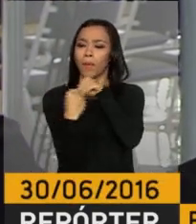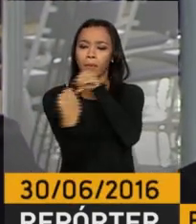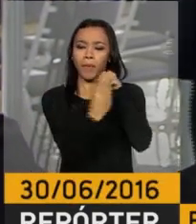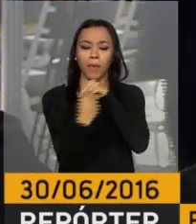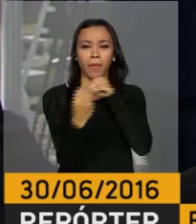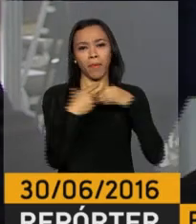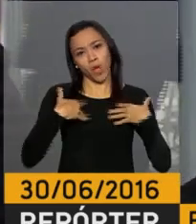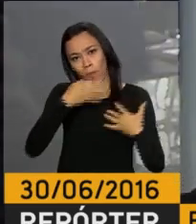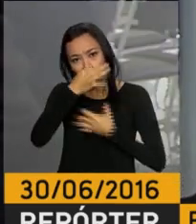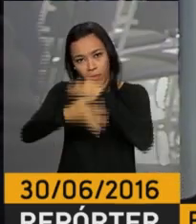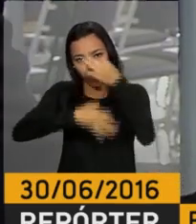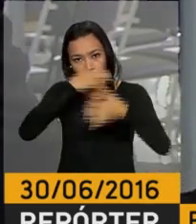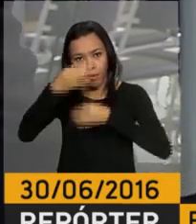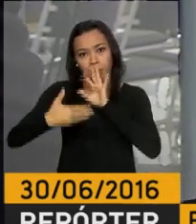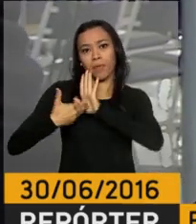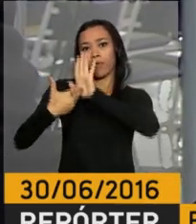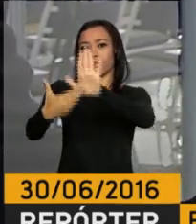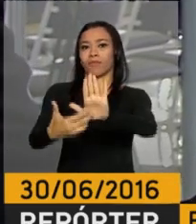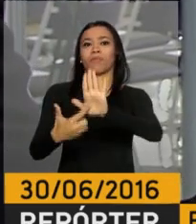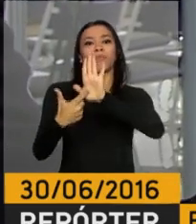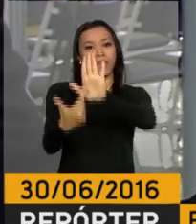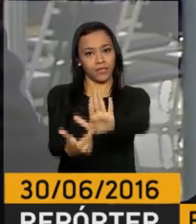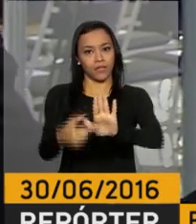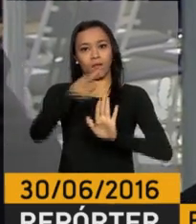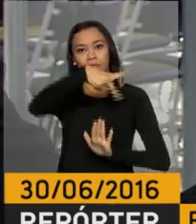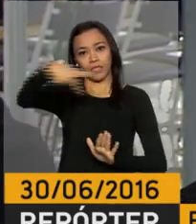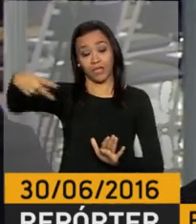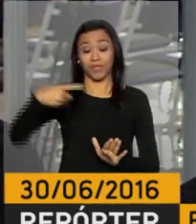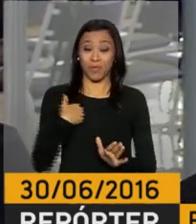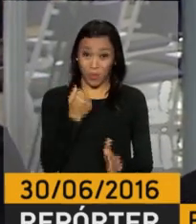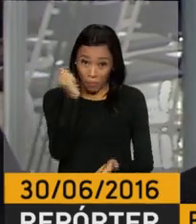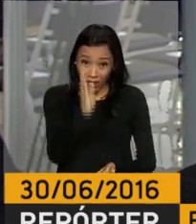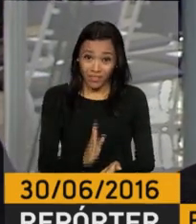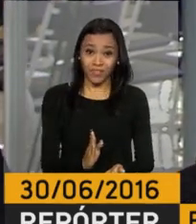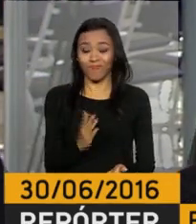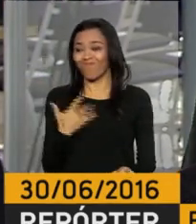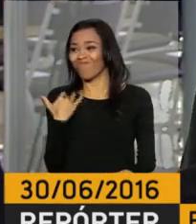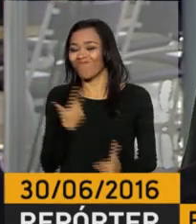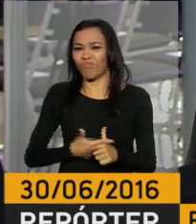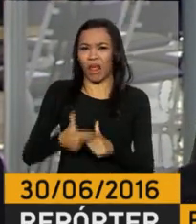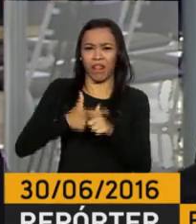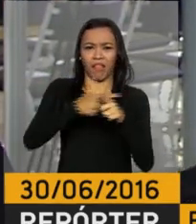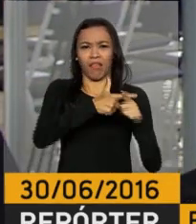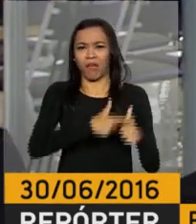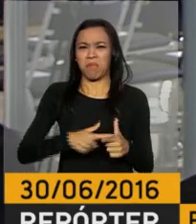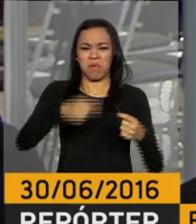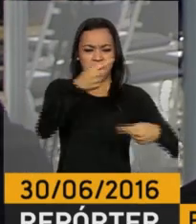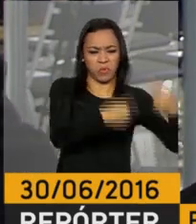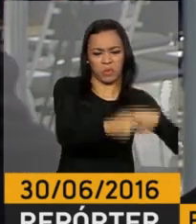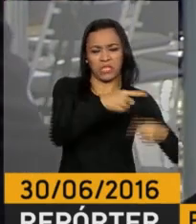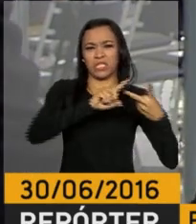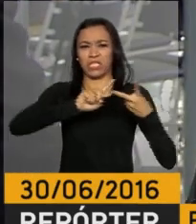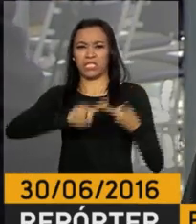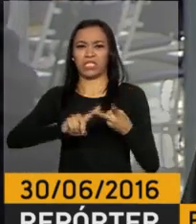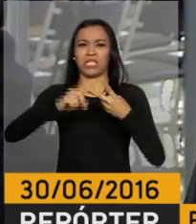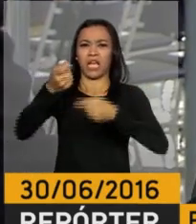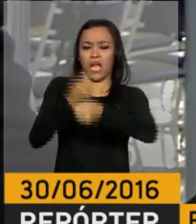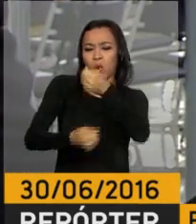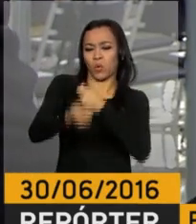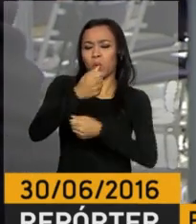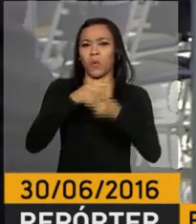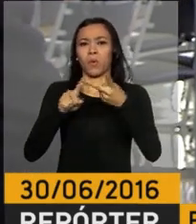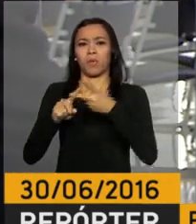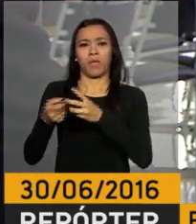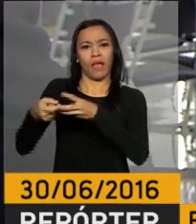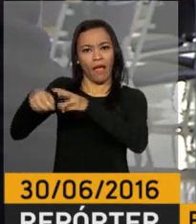nossas posições o Brasil inteiro tem passado temos vivido uma crise política econômica ética e nós